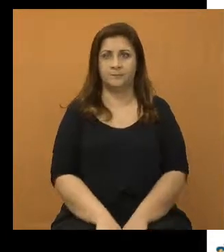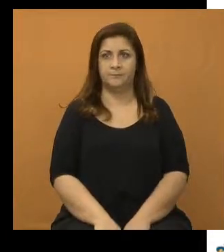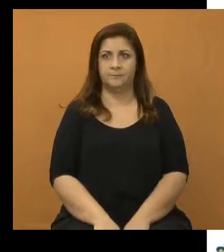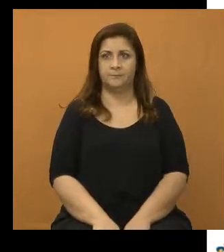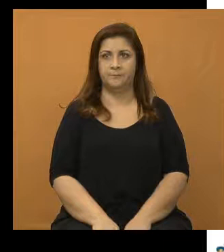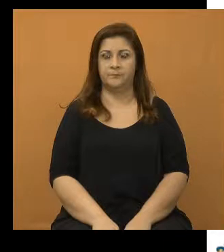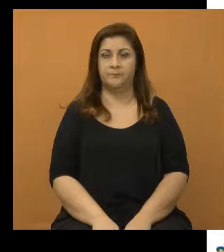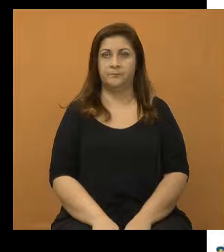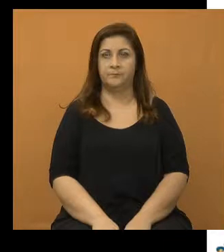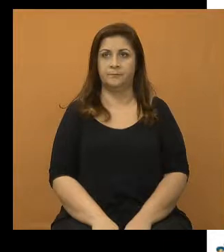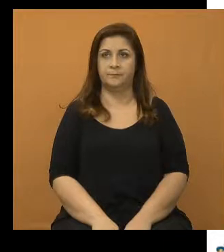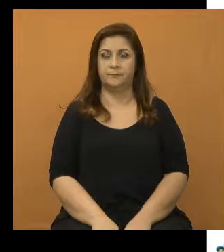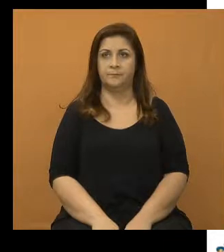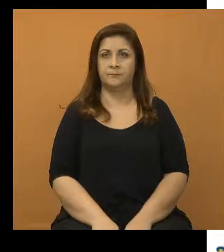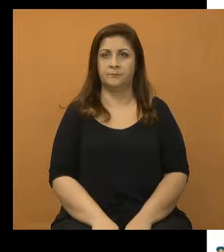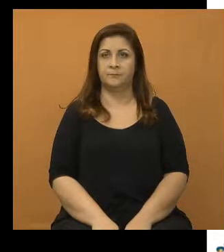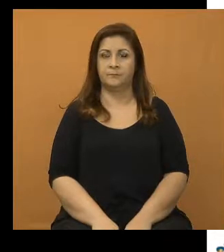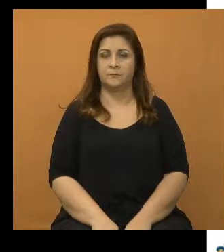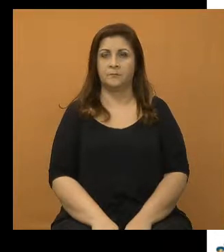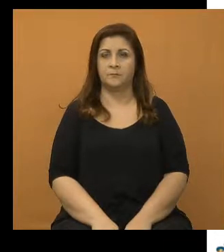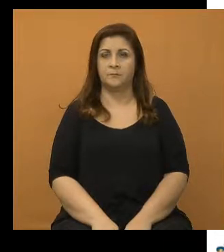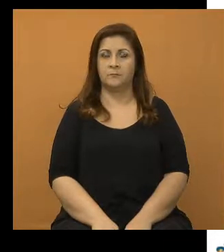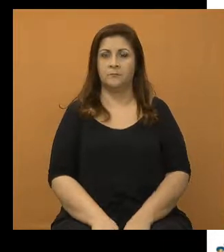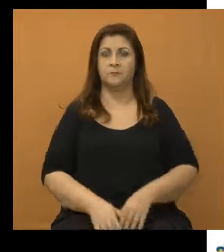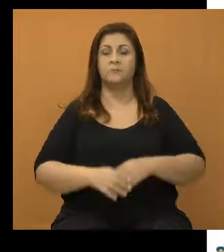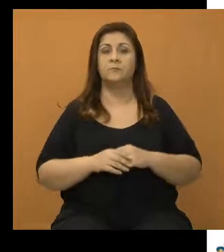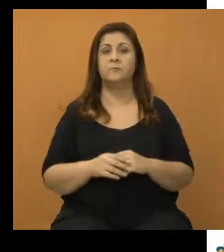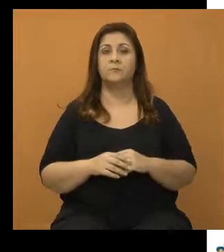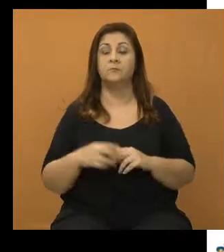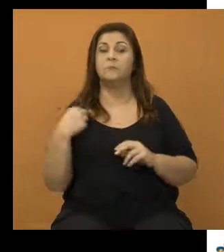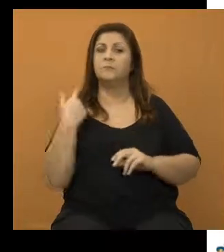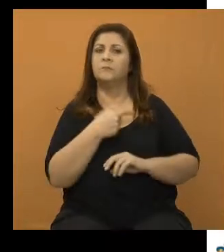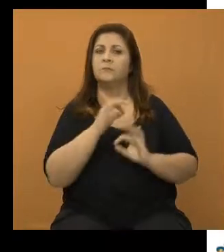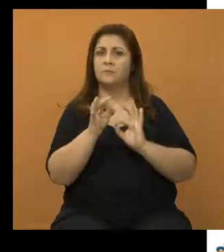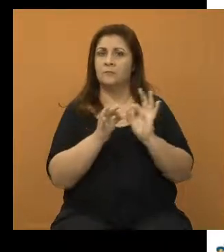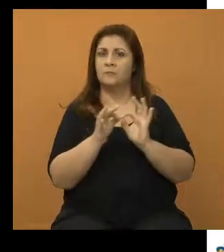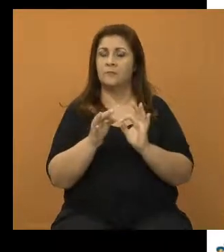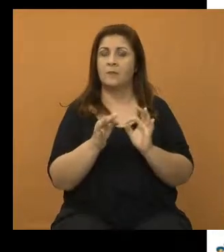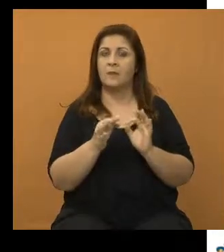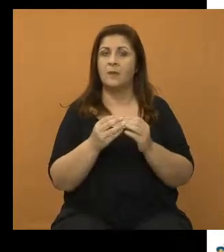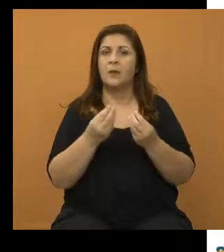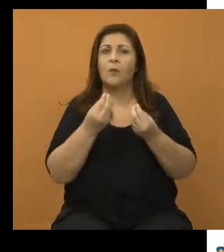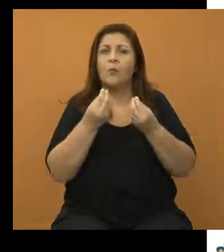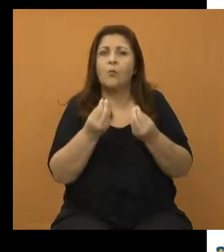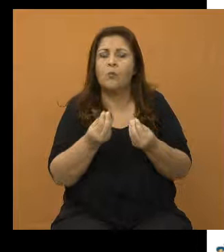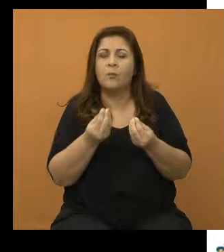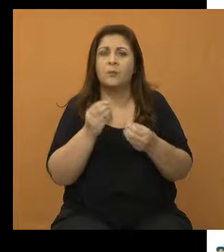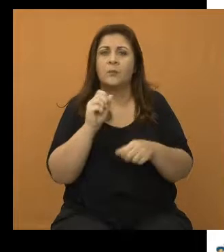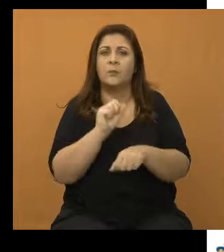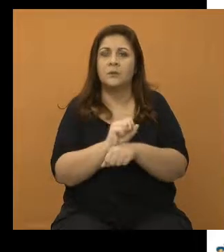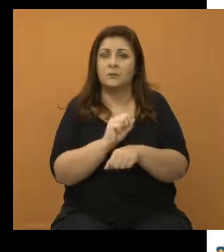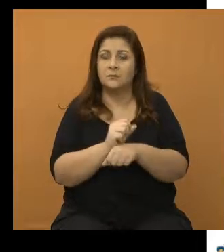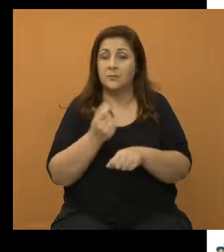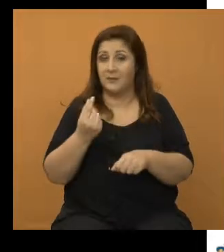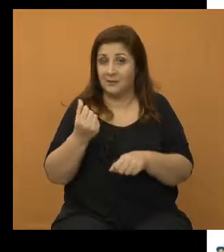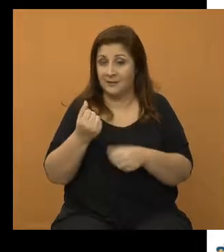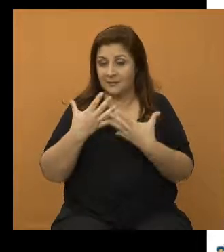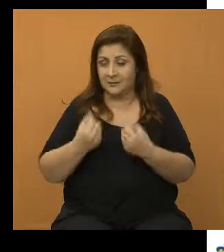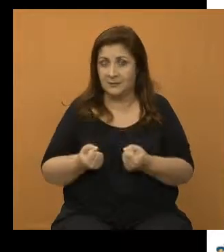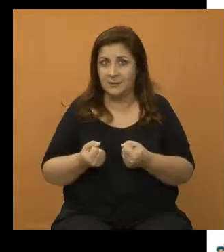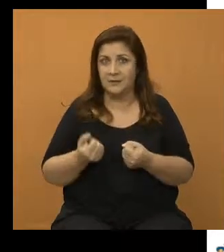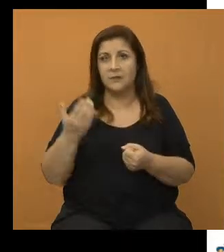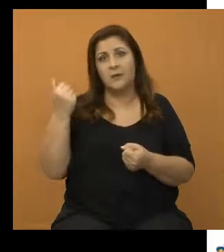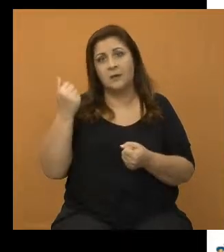passar, por favor. A gente, quando fez as expectativas de receita, a gente estava num cenário um pouco mais favorável